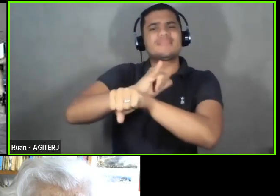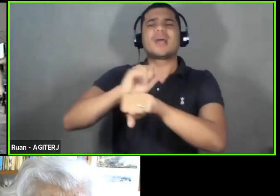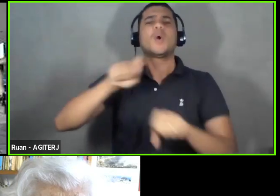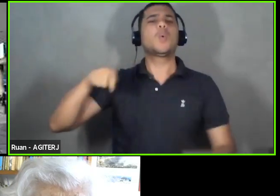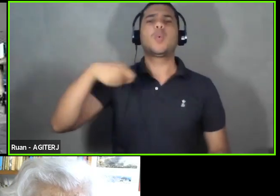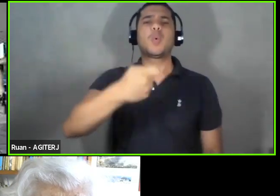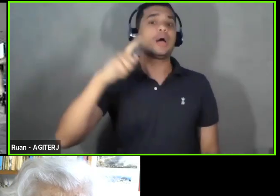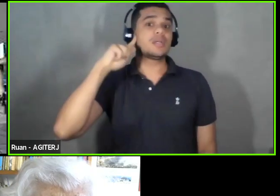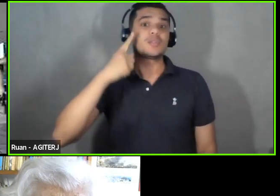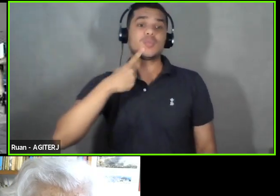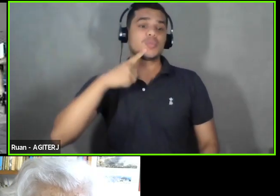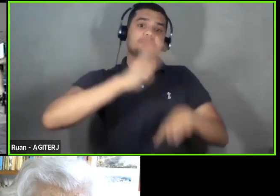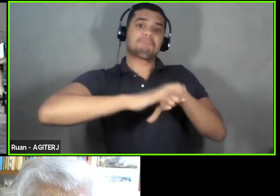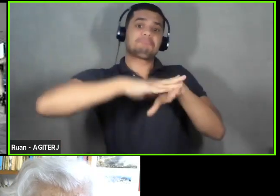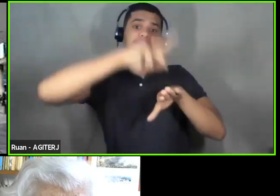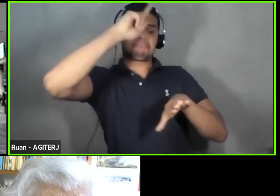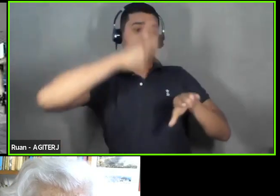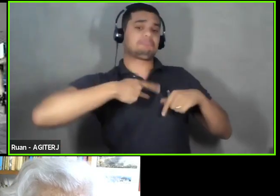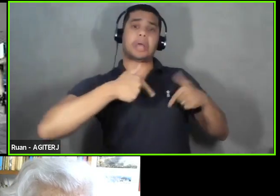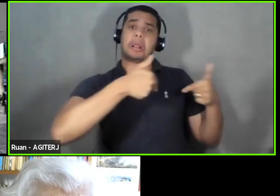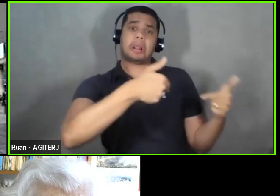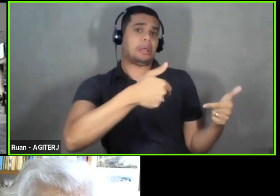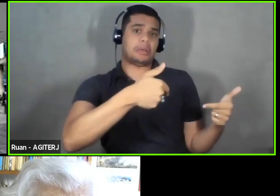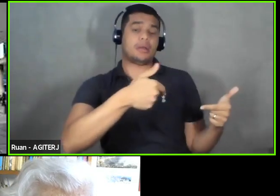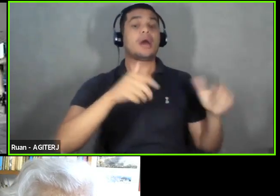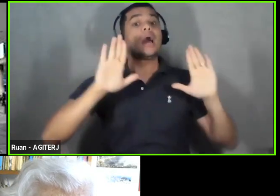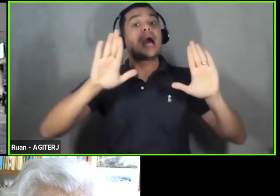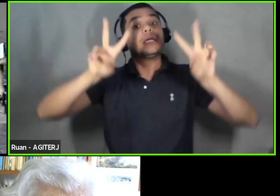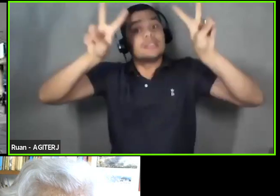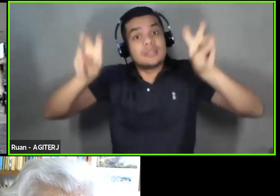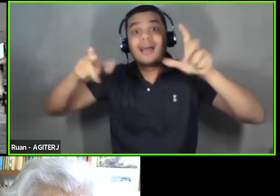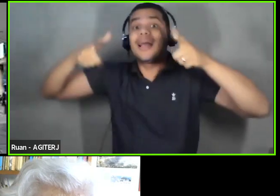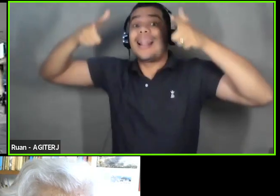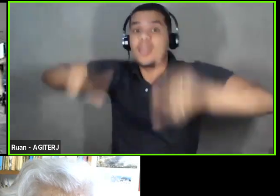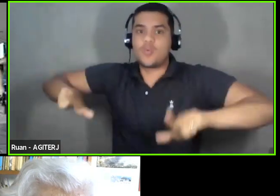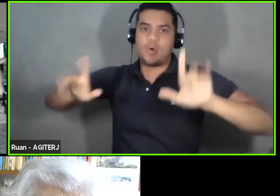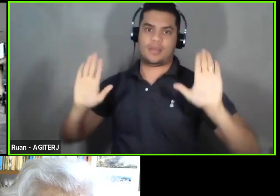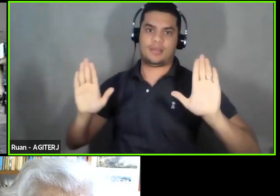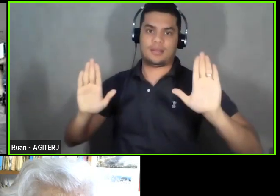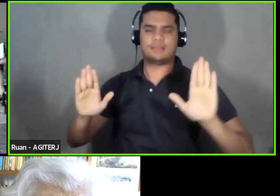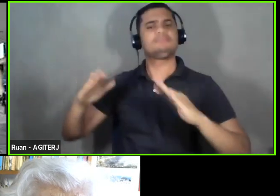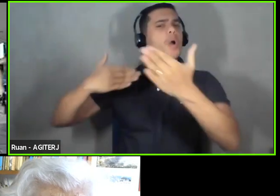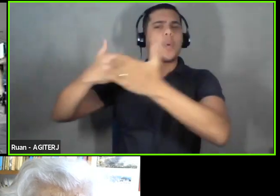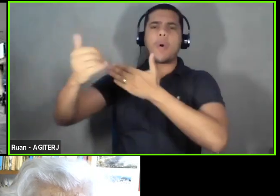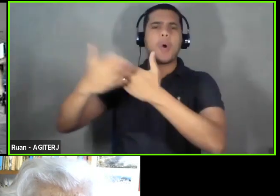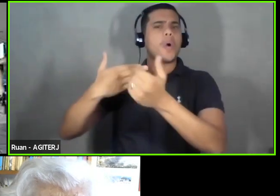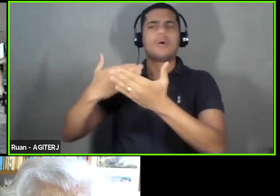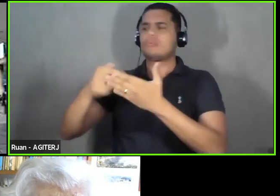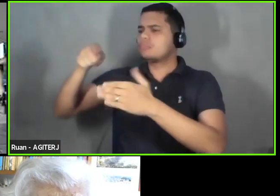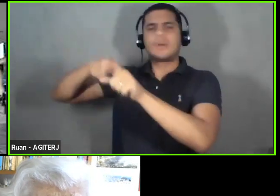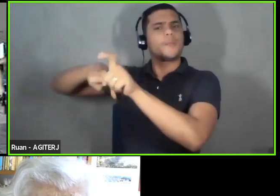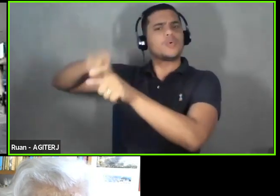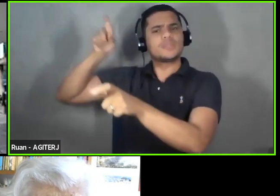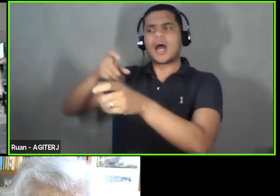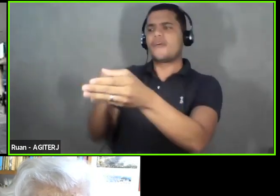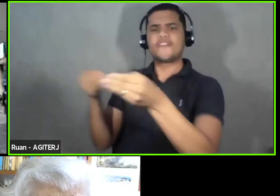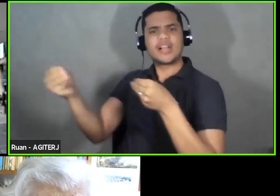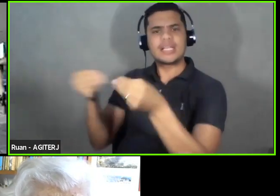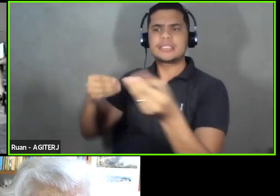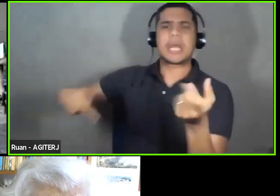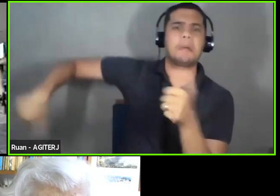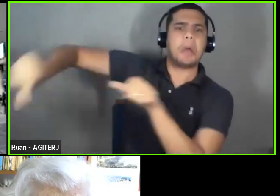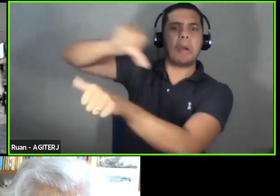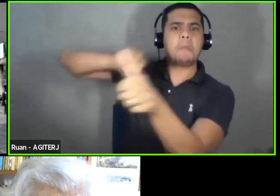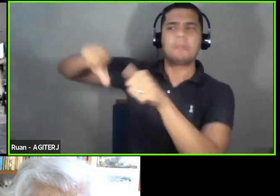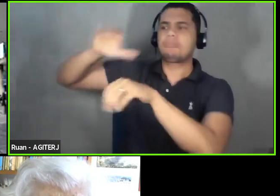surdo autônomo. Trata-se de uma língua independente, mutável, flexível, autônoma e